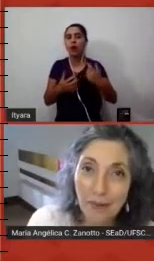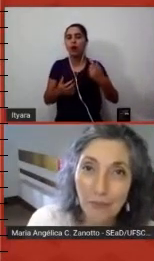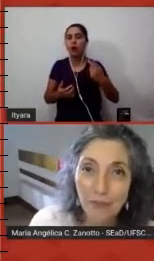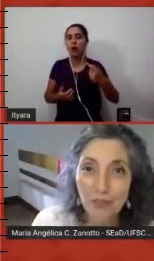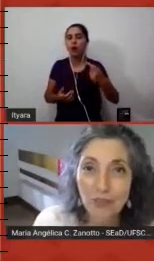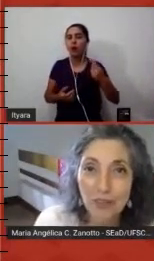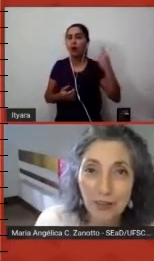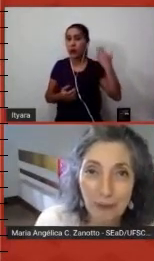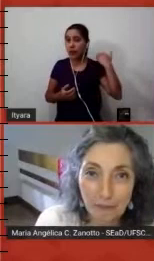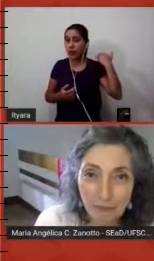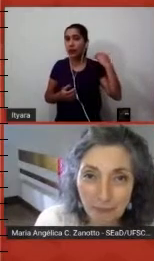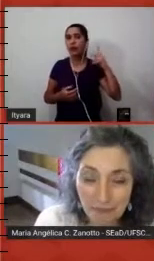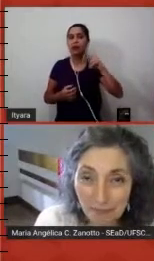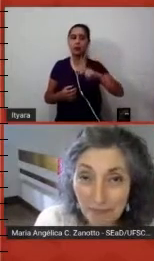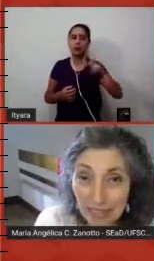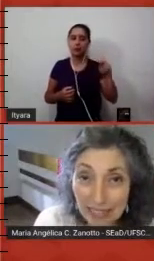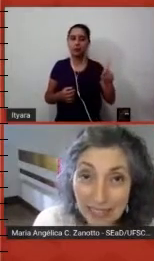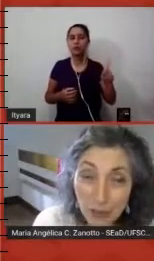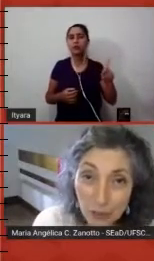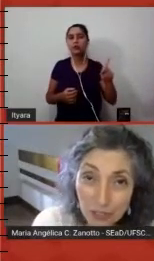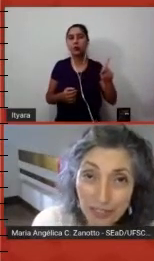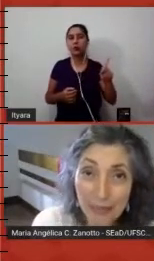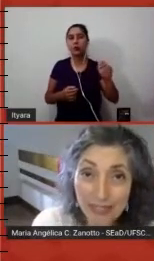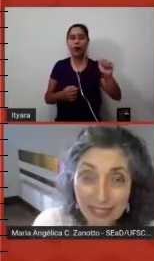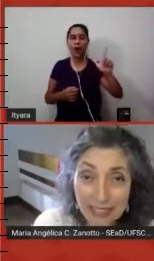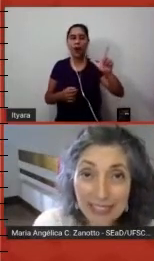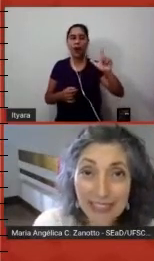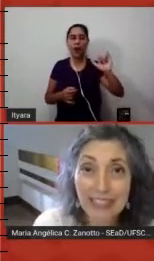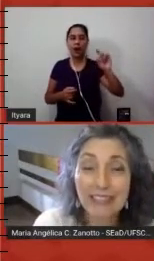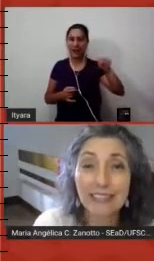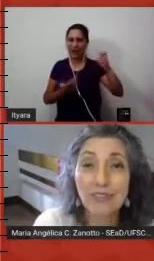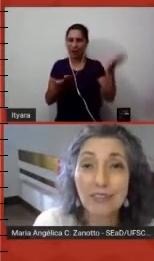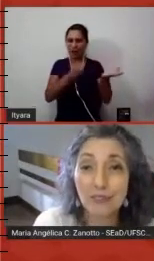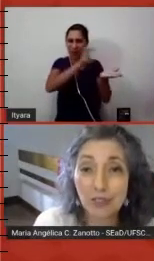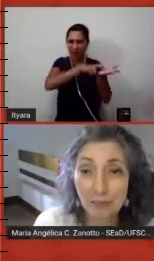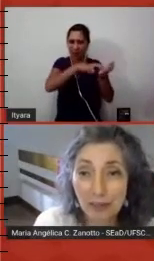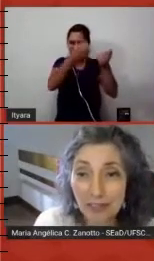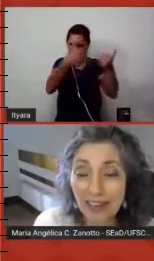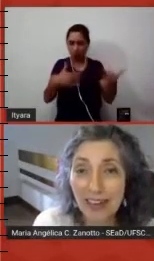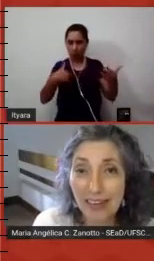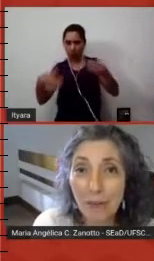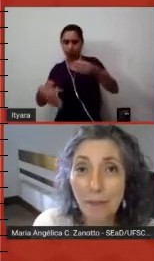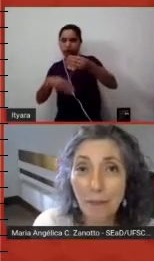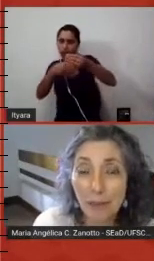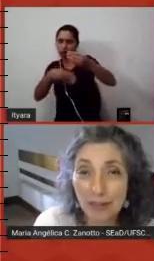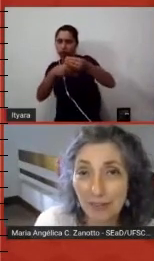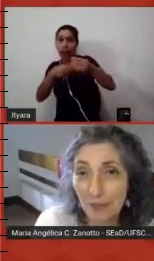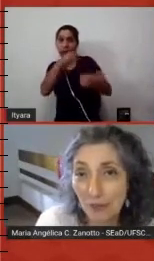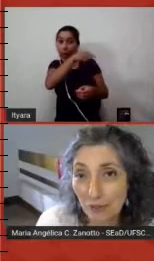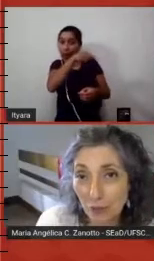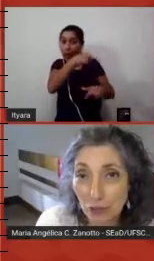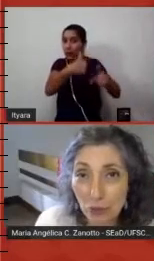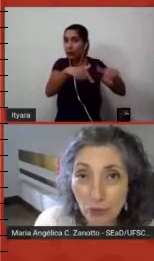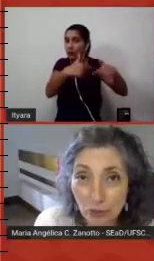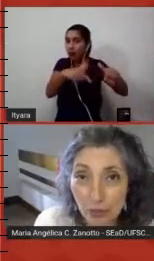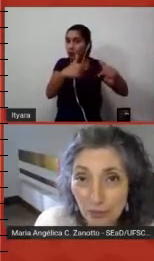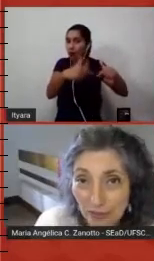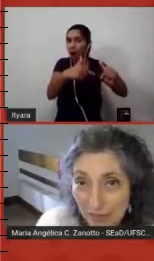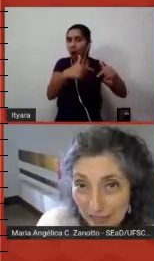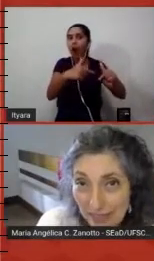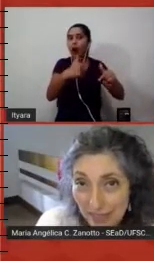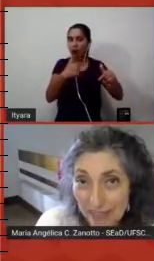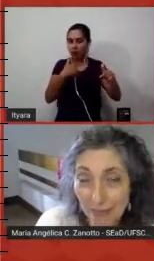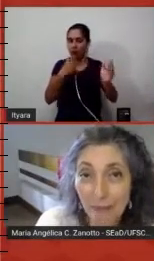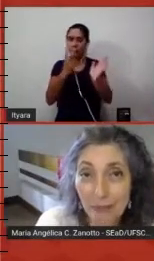o que a professora Aline trouxe de manhã, né, inclusive o trabalho dela é uma fonte de